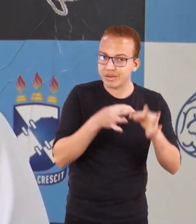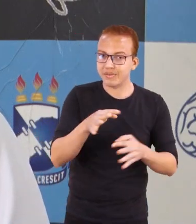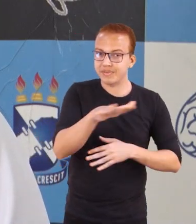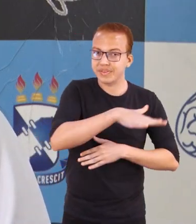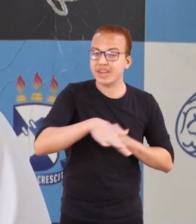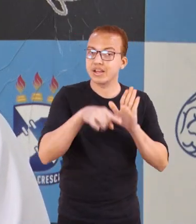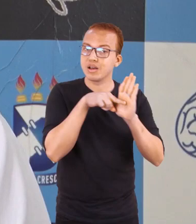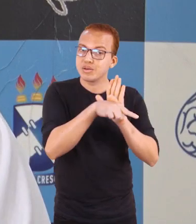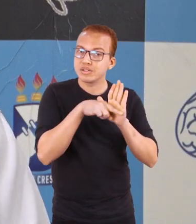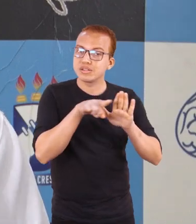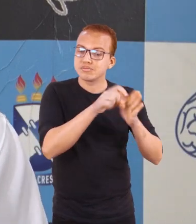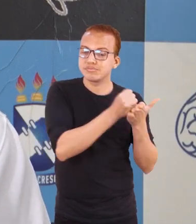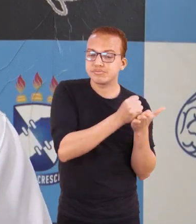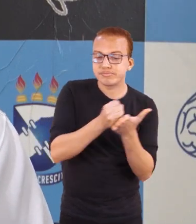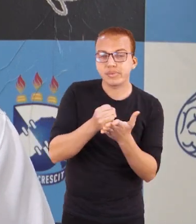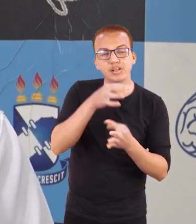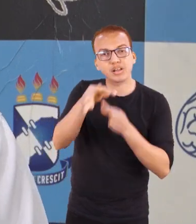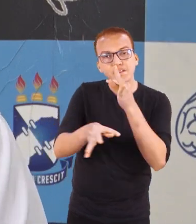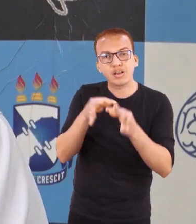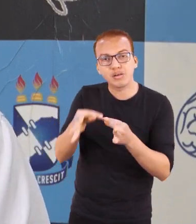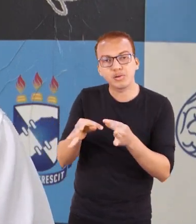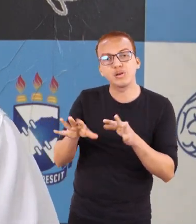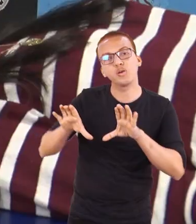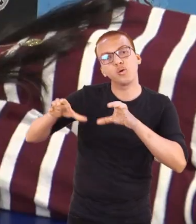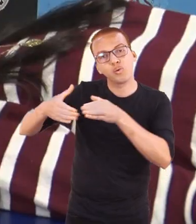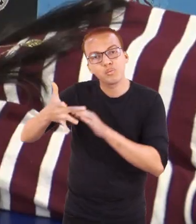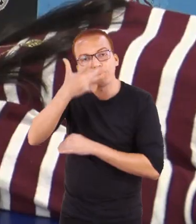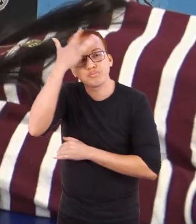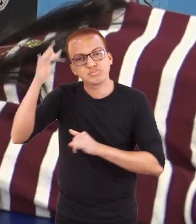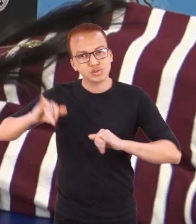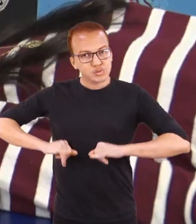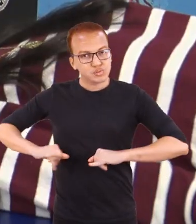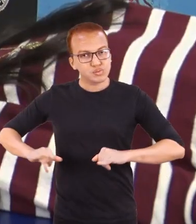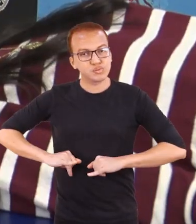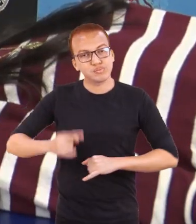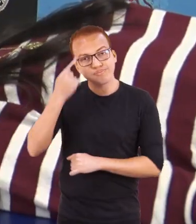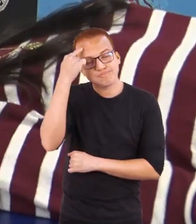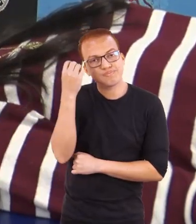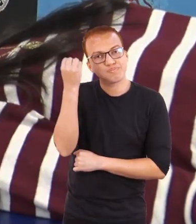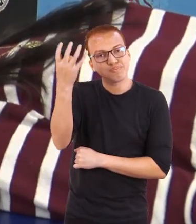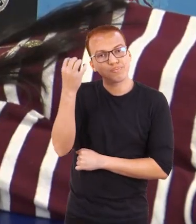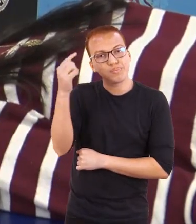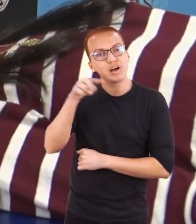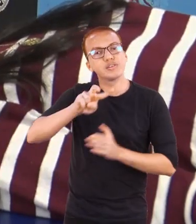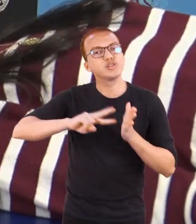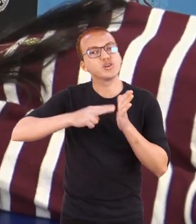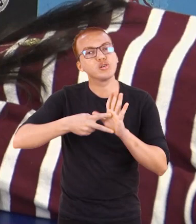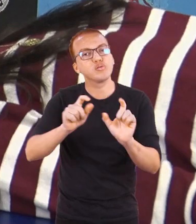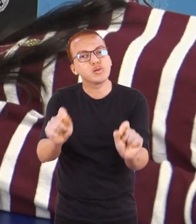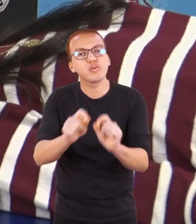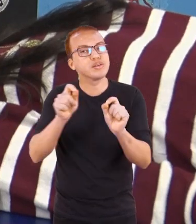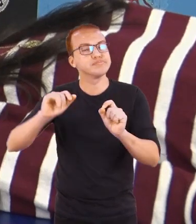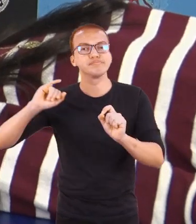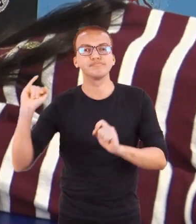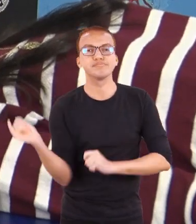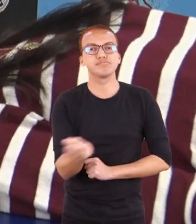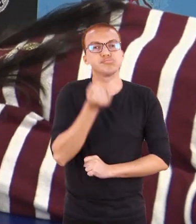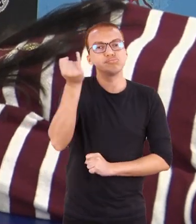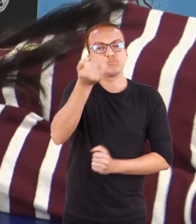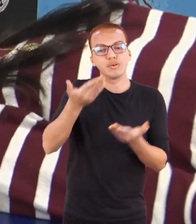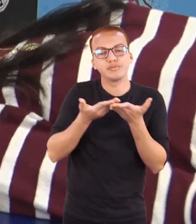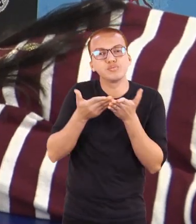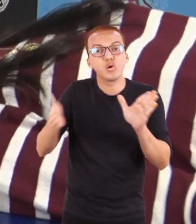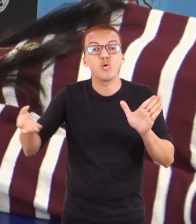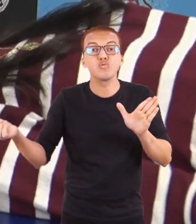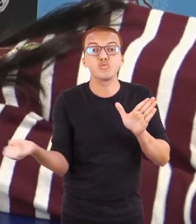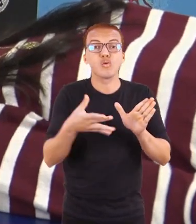no âmbito da pesquisa e da assistência Clínica junto aos pacientes com dor de cabeça é falar de uma prerrogativa muito importante